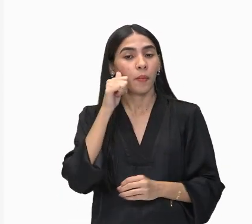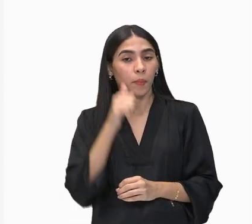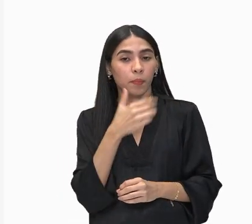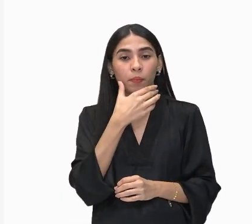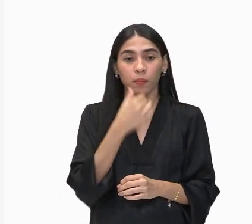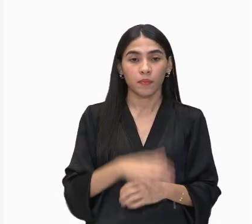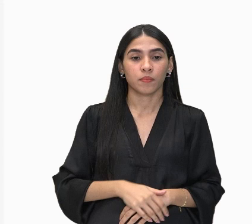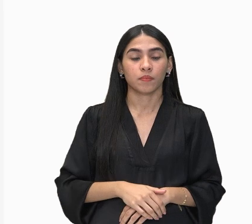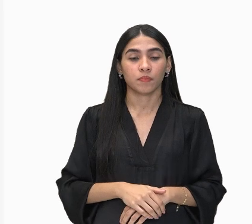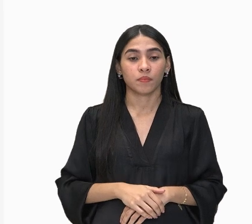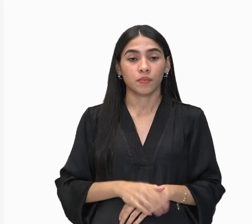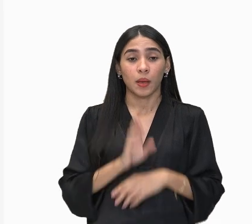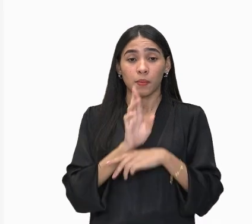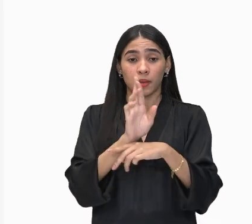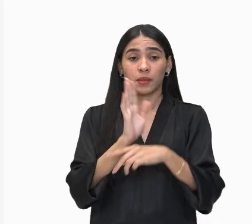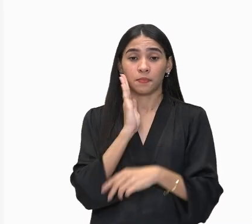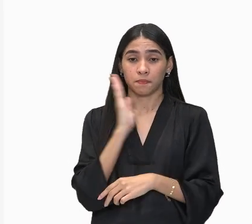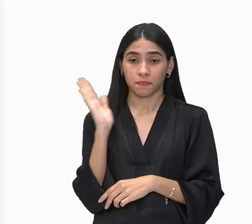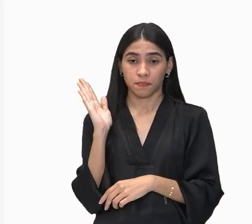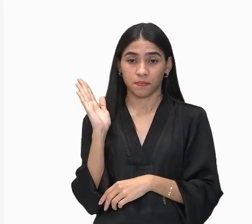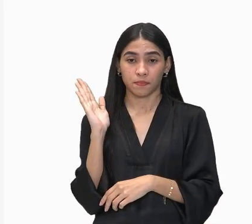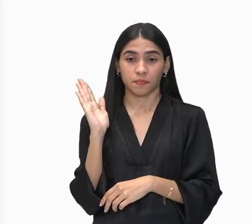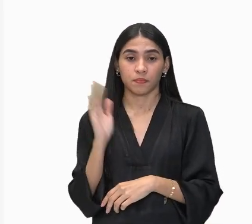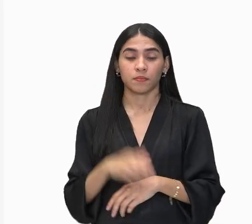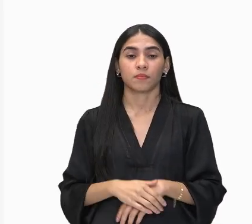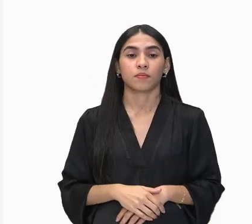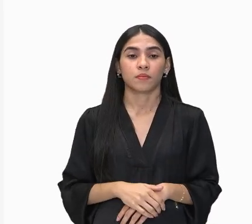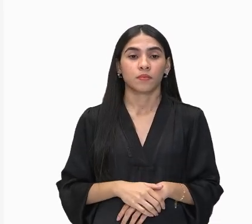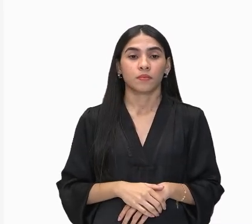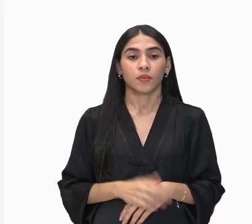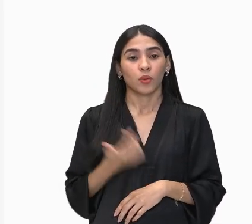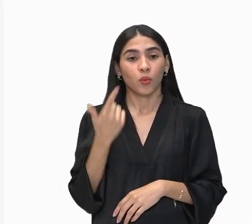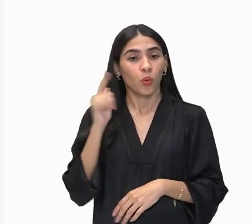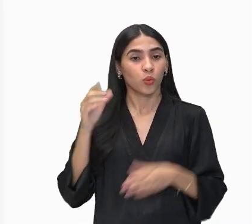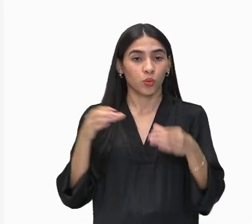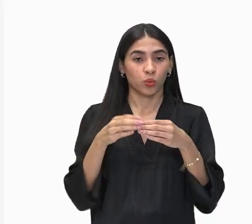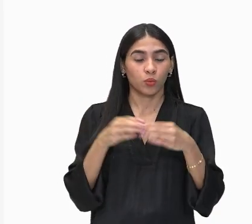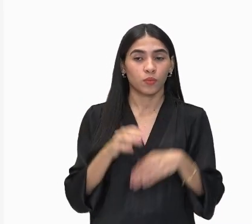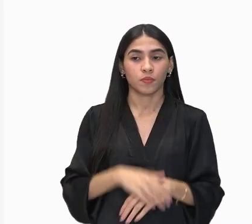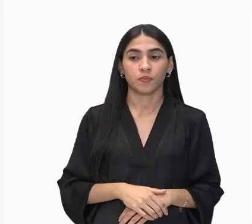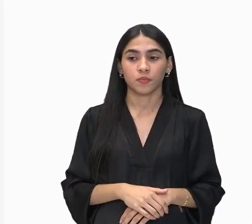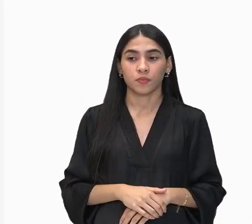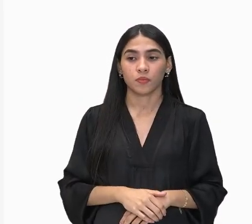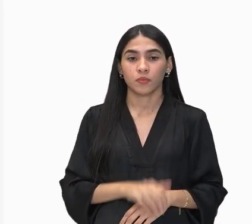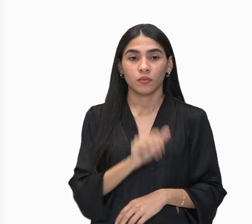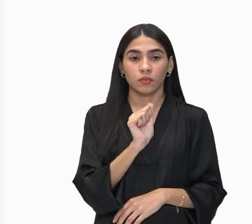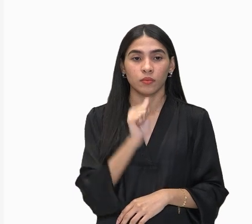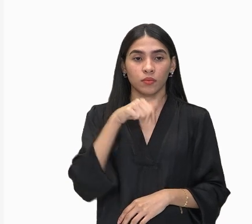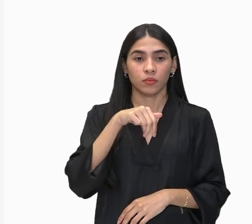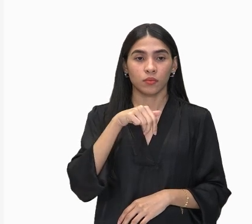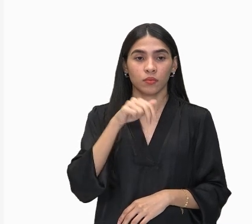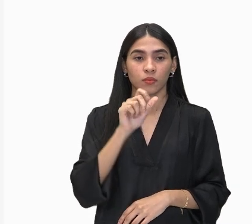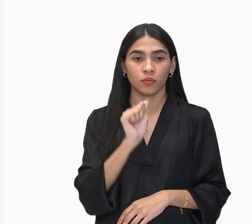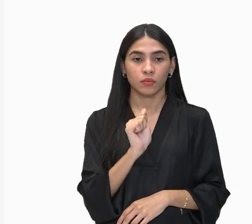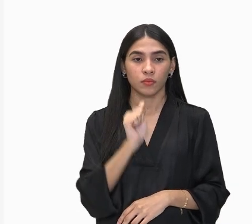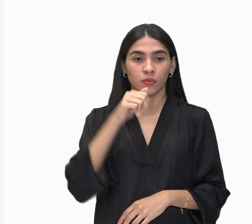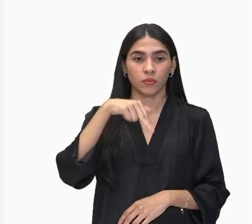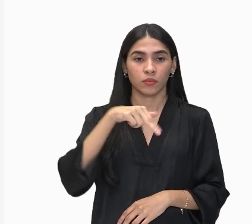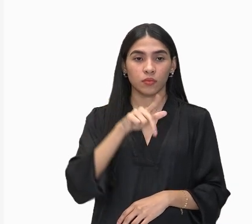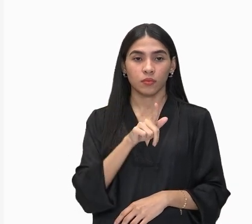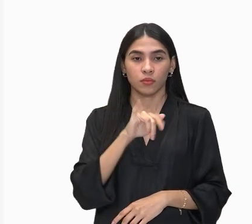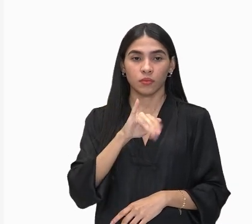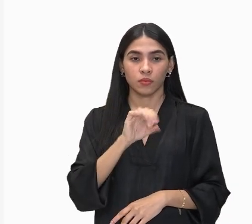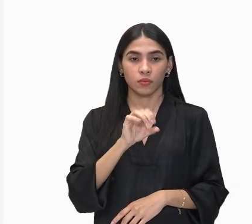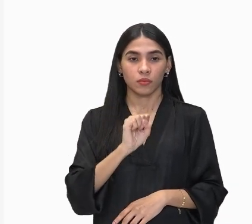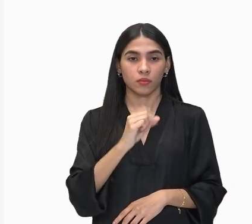são pinheiros e cipestres. E o último grupo das plantas são as angiospermas, que é o